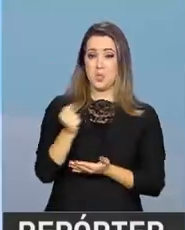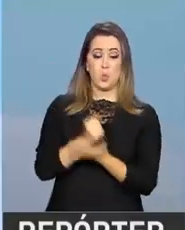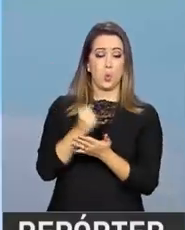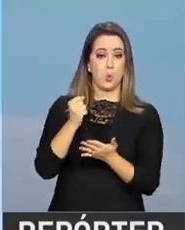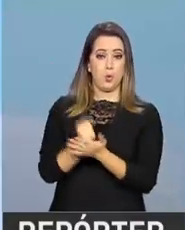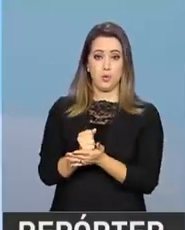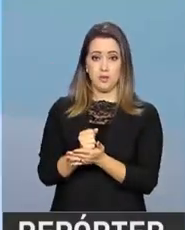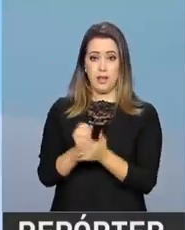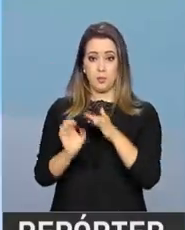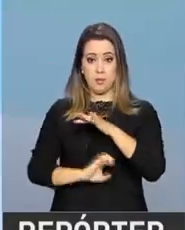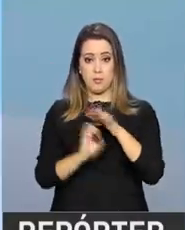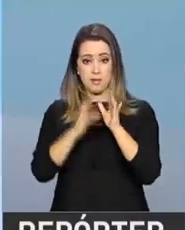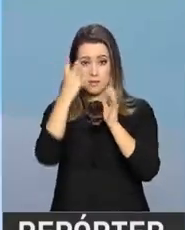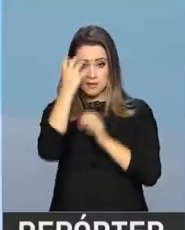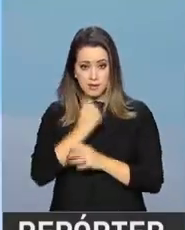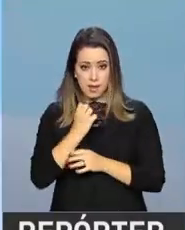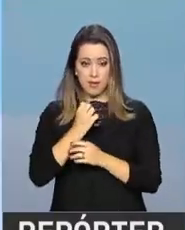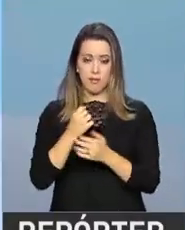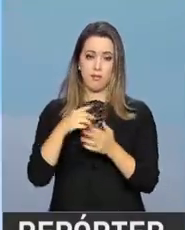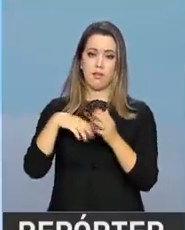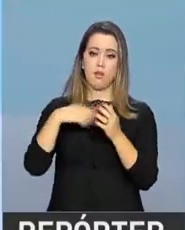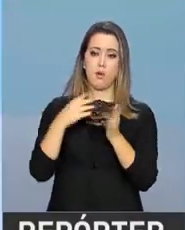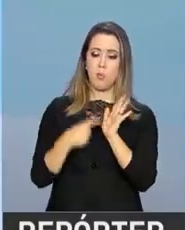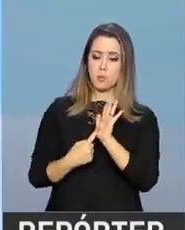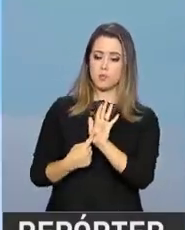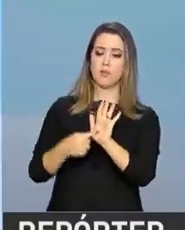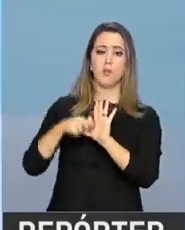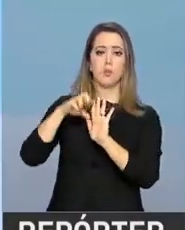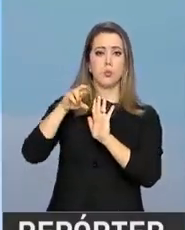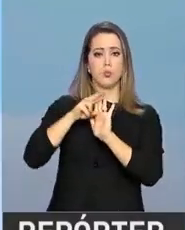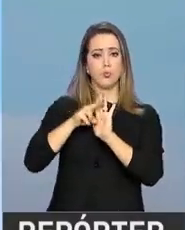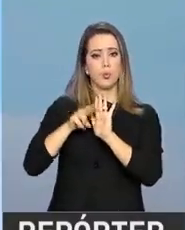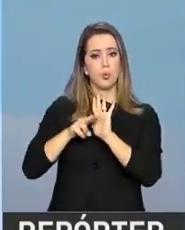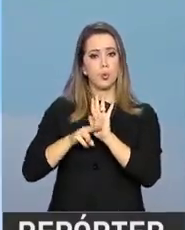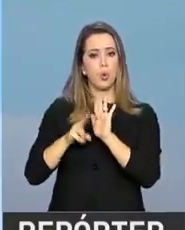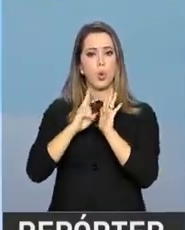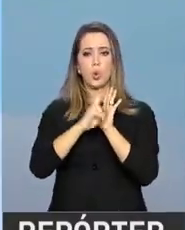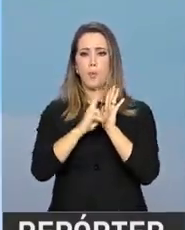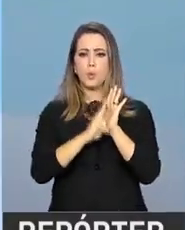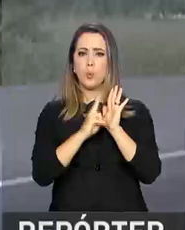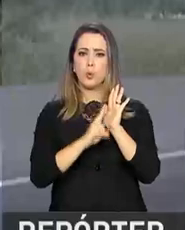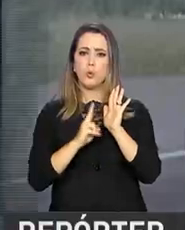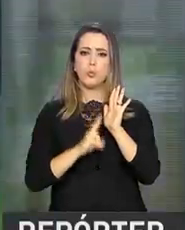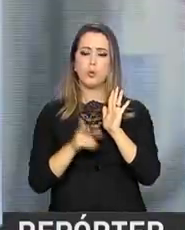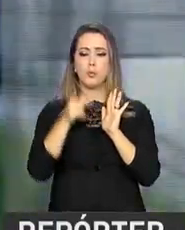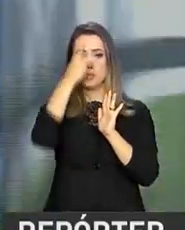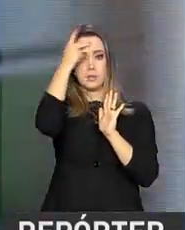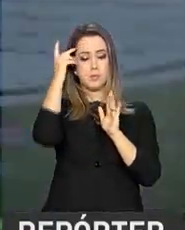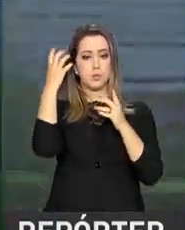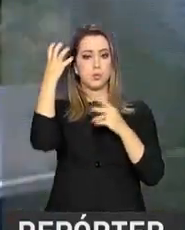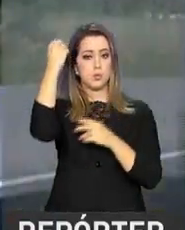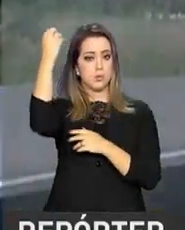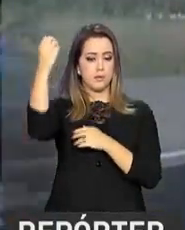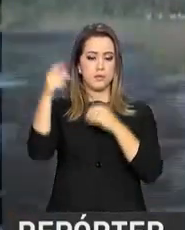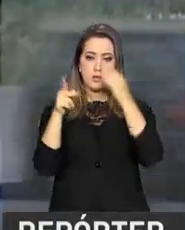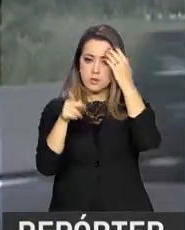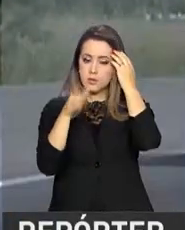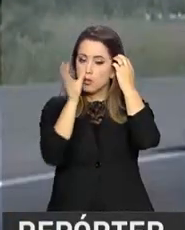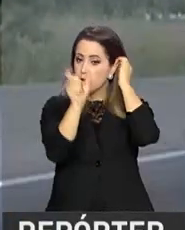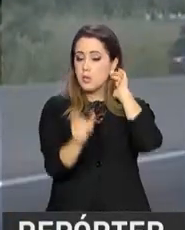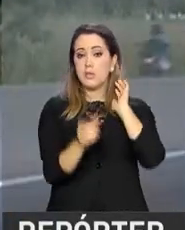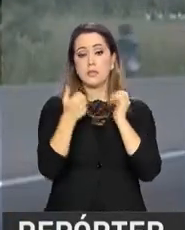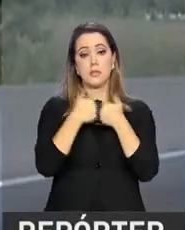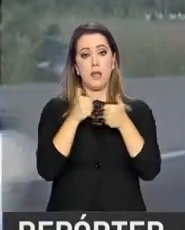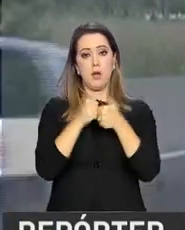é apresentando lista de passageiros nem solicitar uma licença para viagem esse veículo ele pode ser para